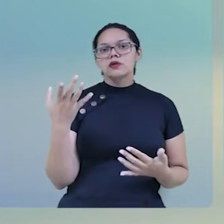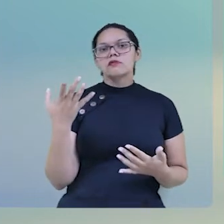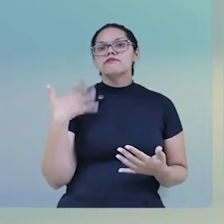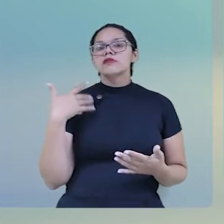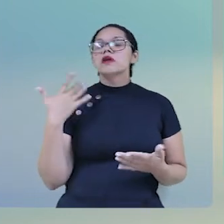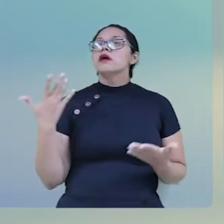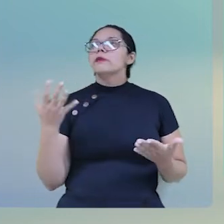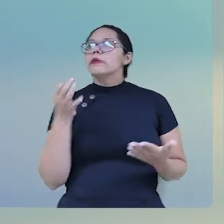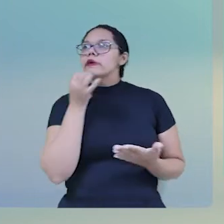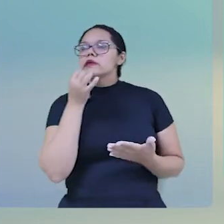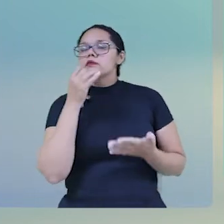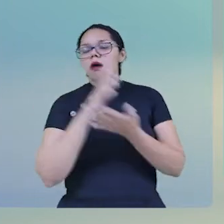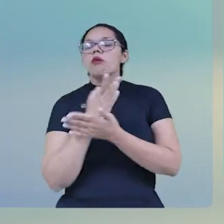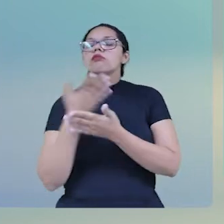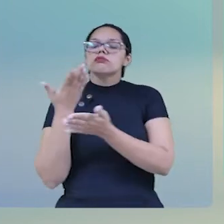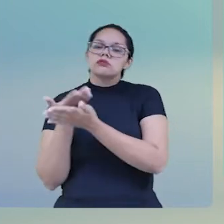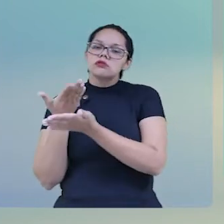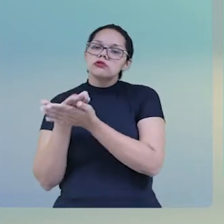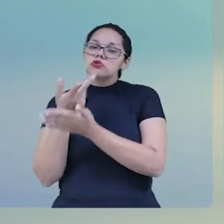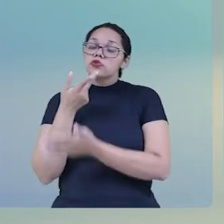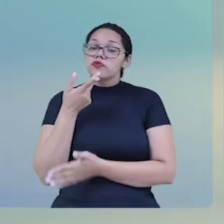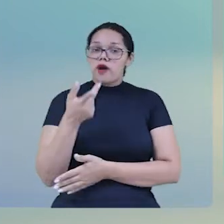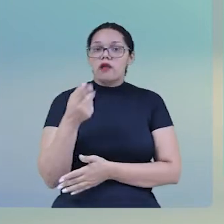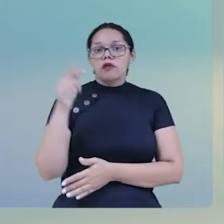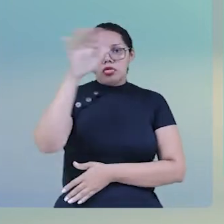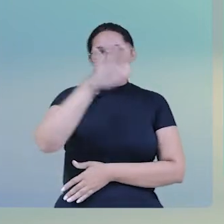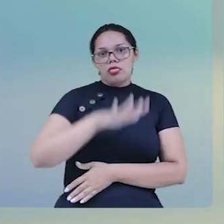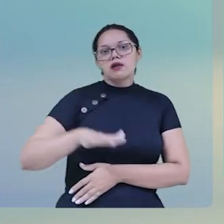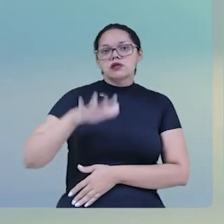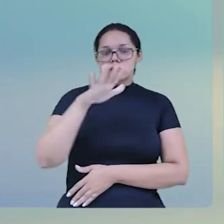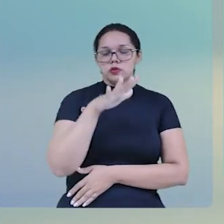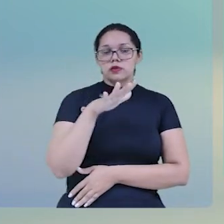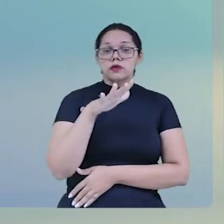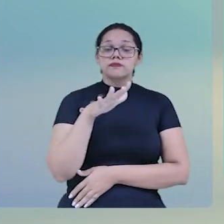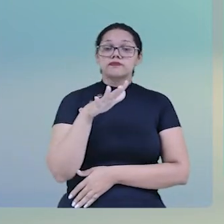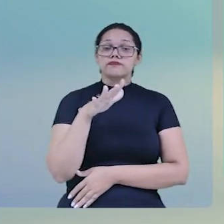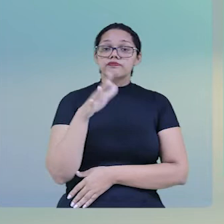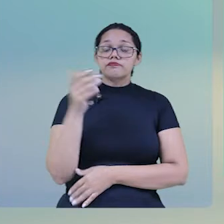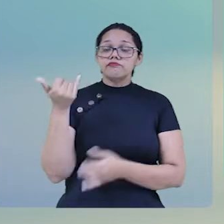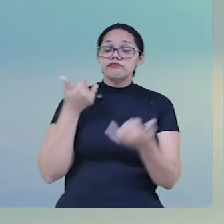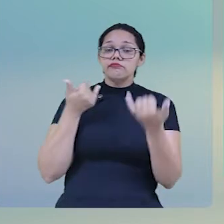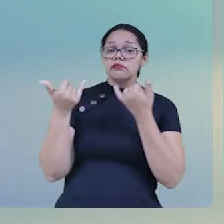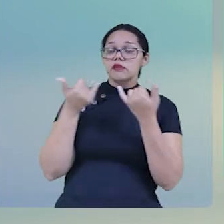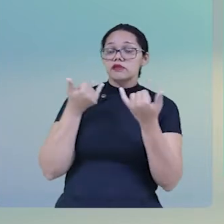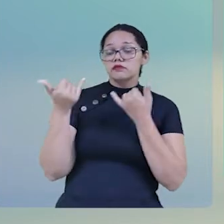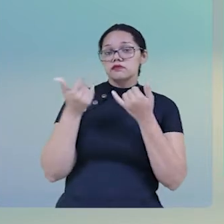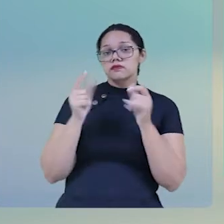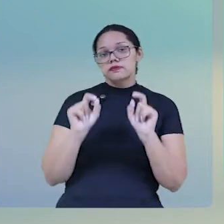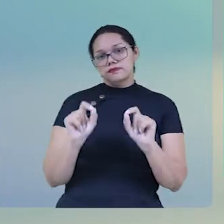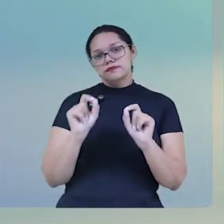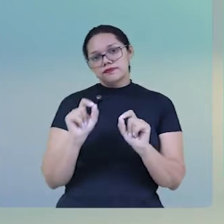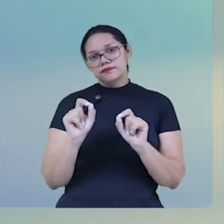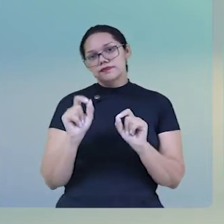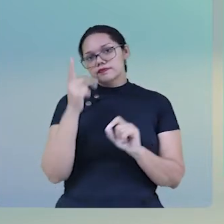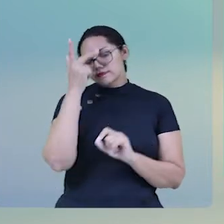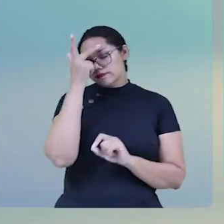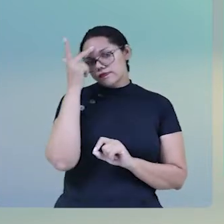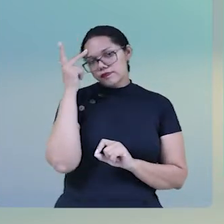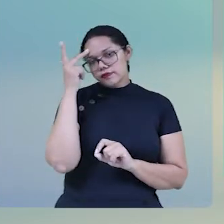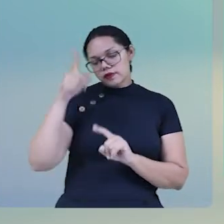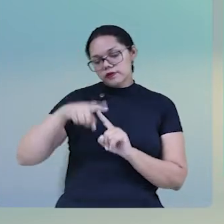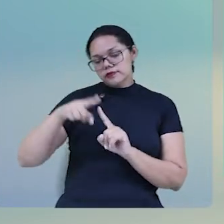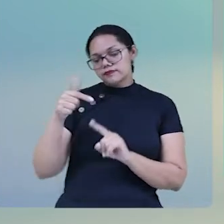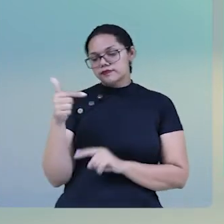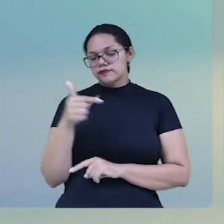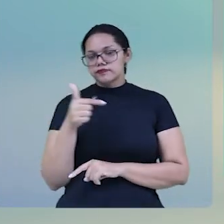Alguns estudos, também a nível de Brasil, já nos relatam casos em que indivíduos diabéticos do